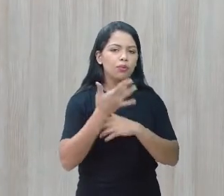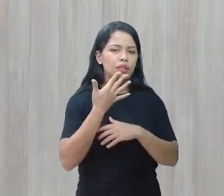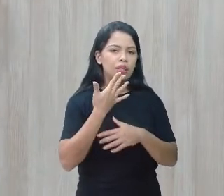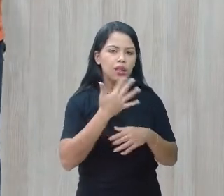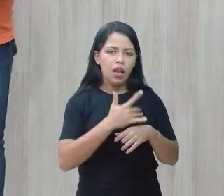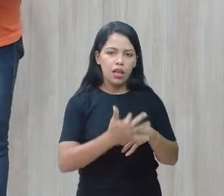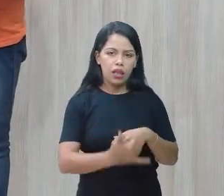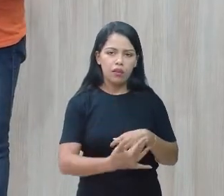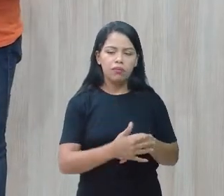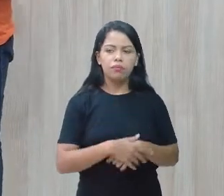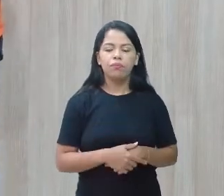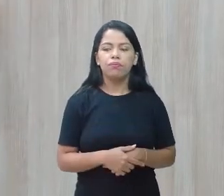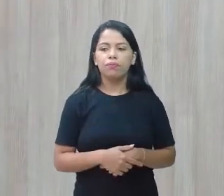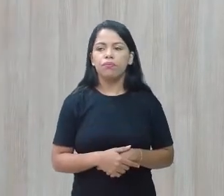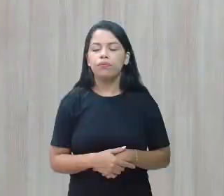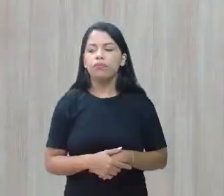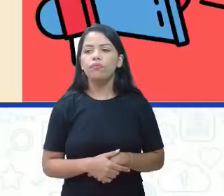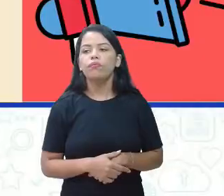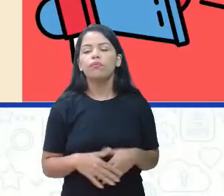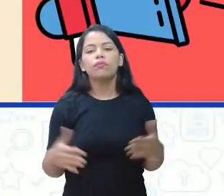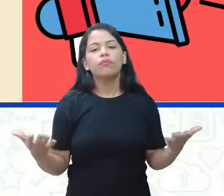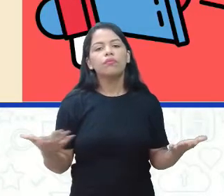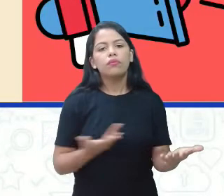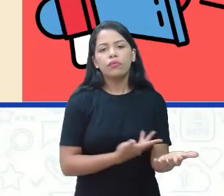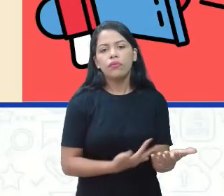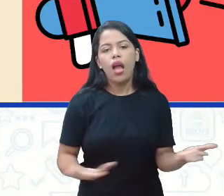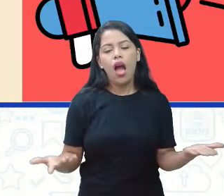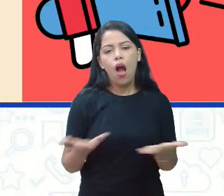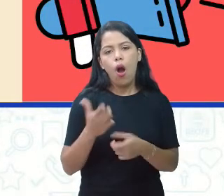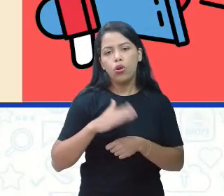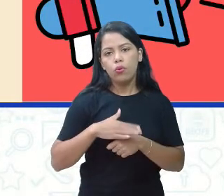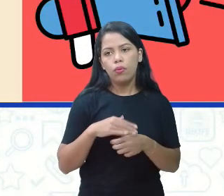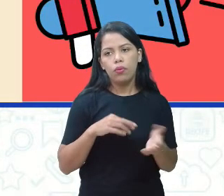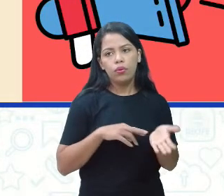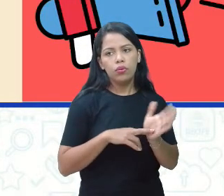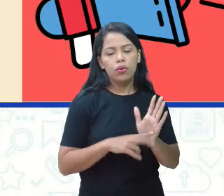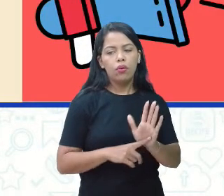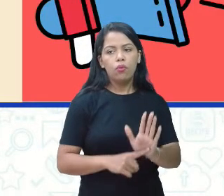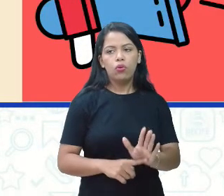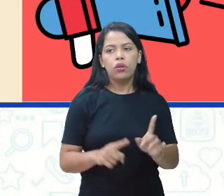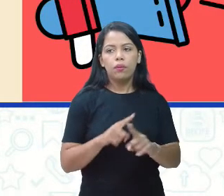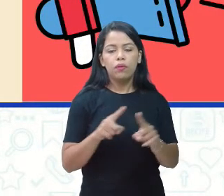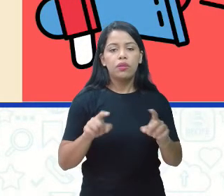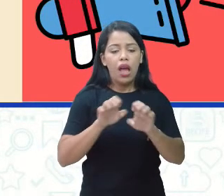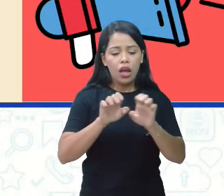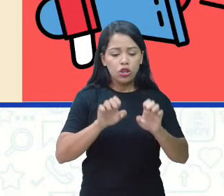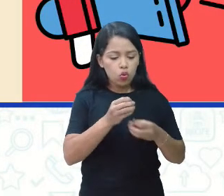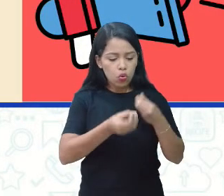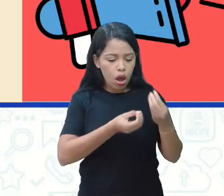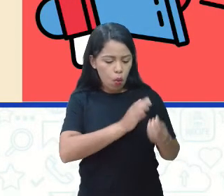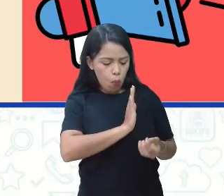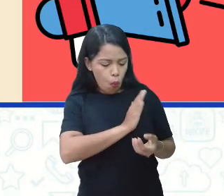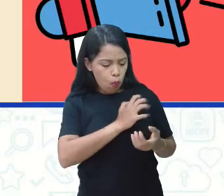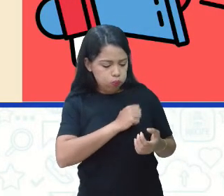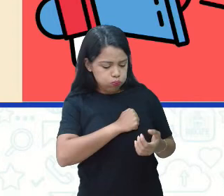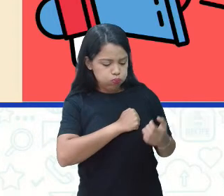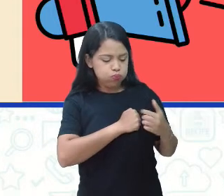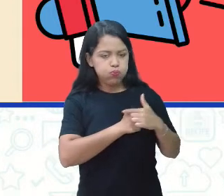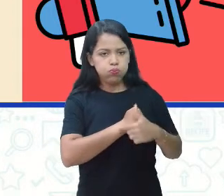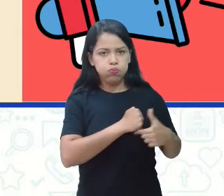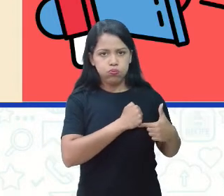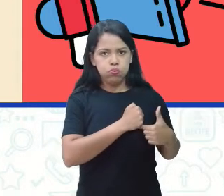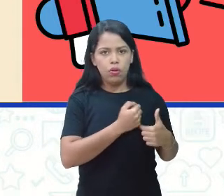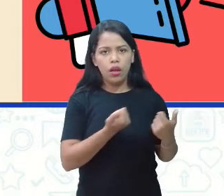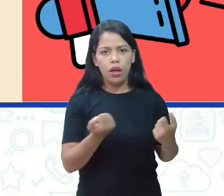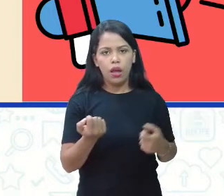né, nesse momento aí, quando eu apresento as estruturas que compõem o coração, que vale muito a gente